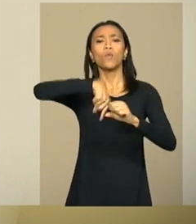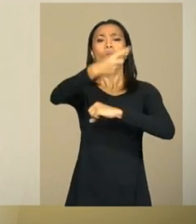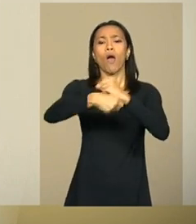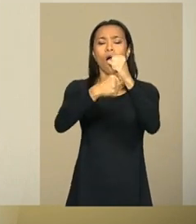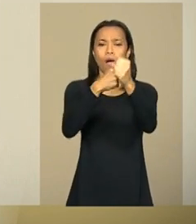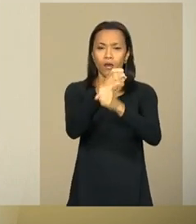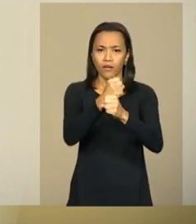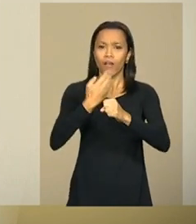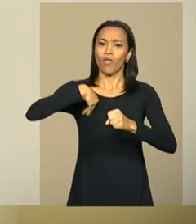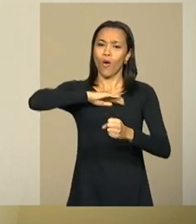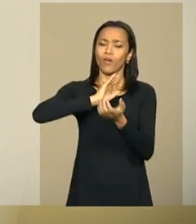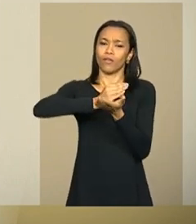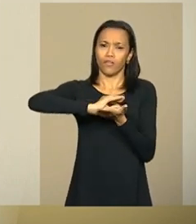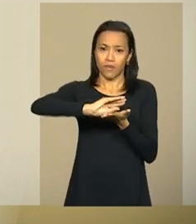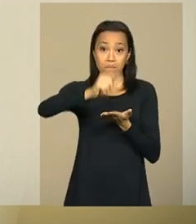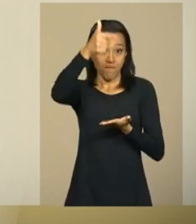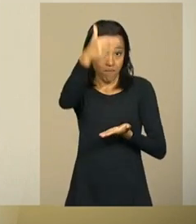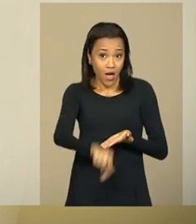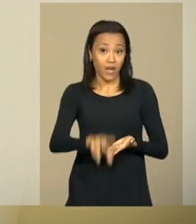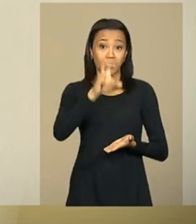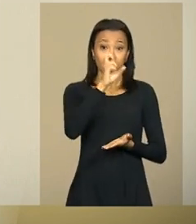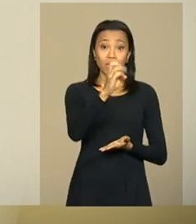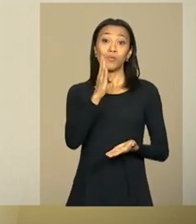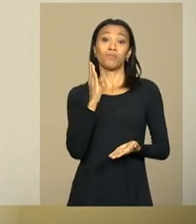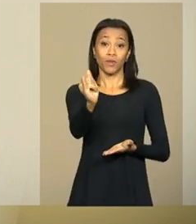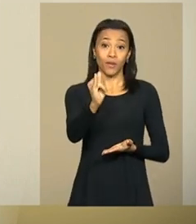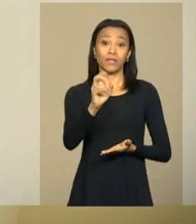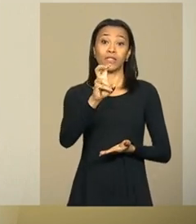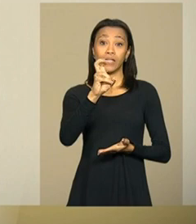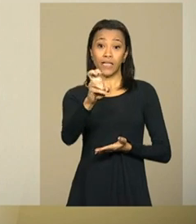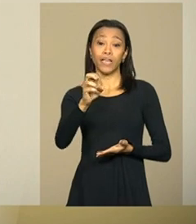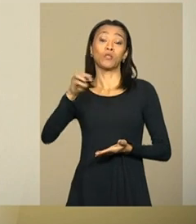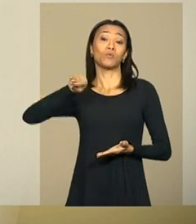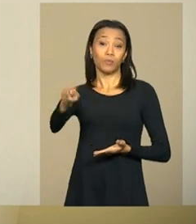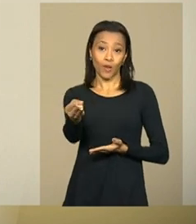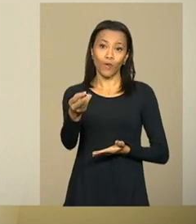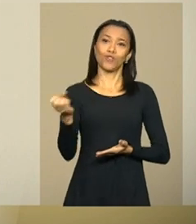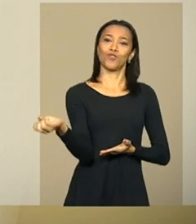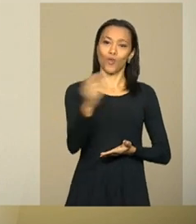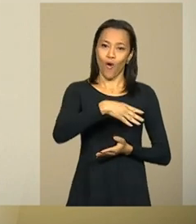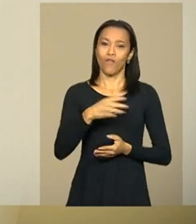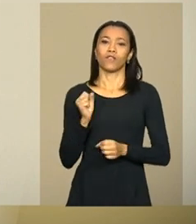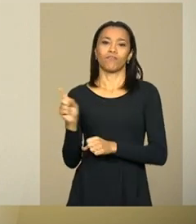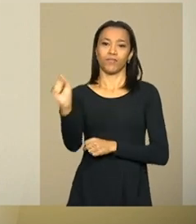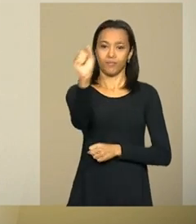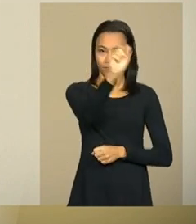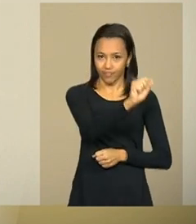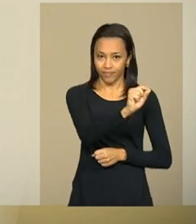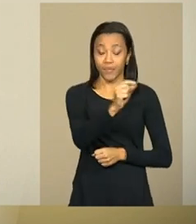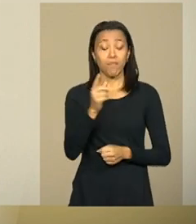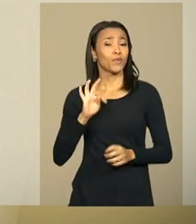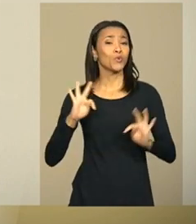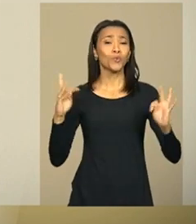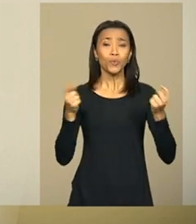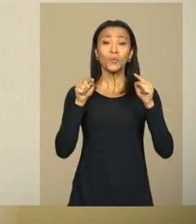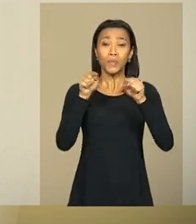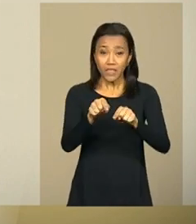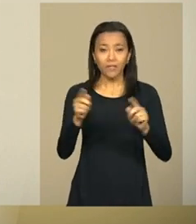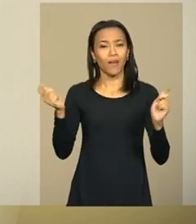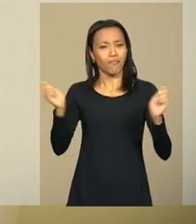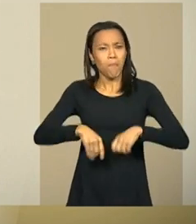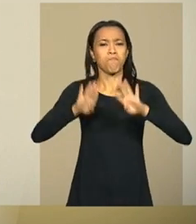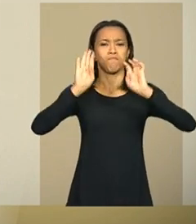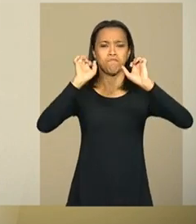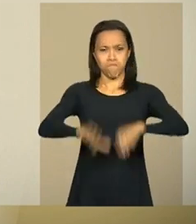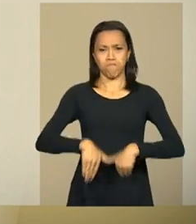vamos investir mais 5 bilhões 500 milhões em novas unidades para que tudo isso funcione